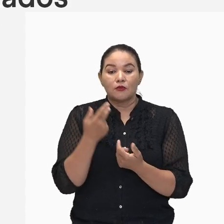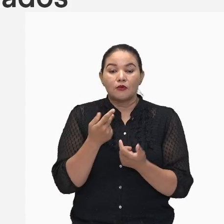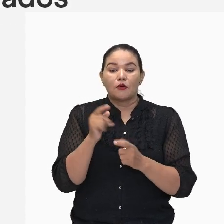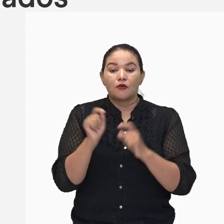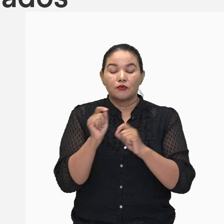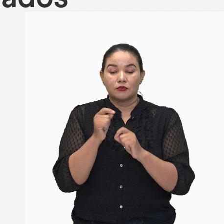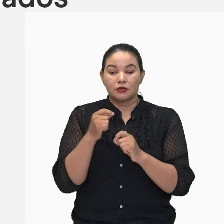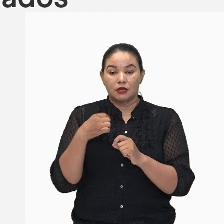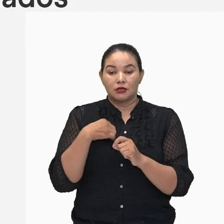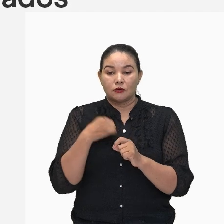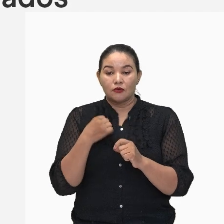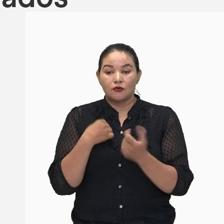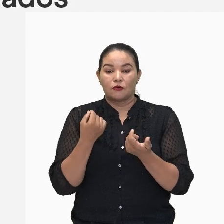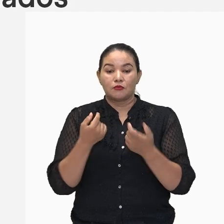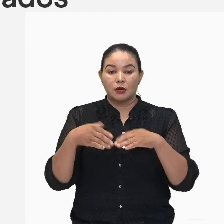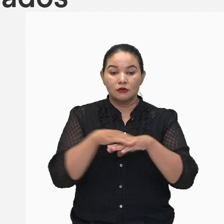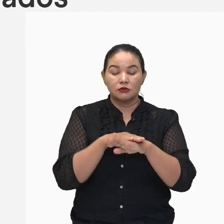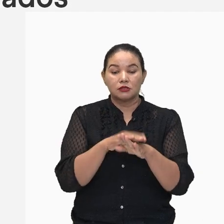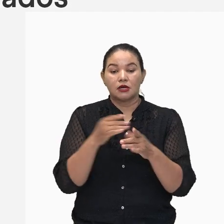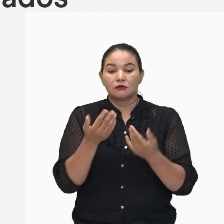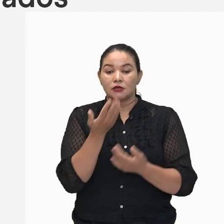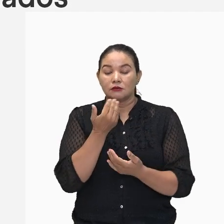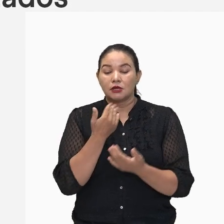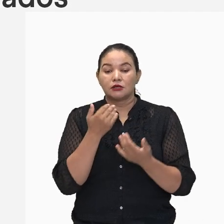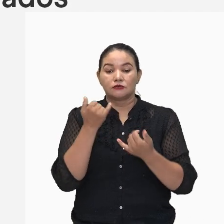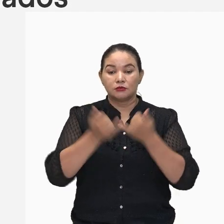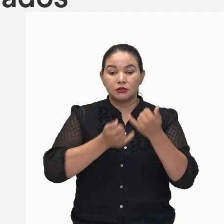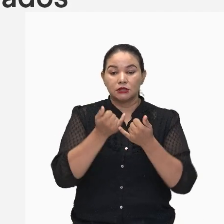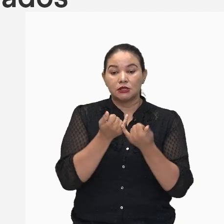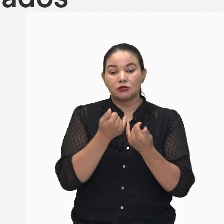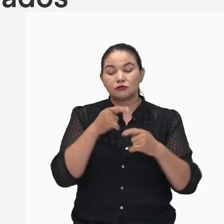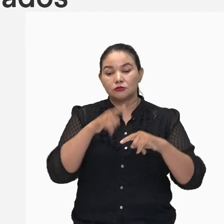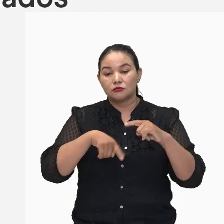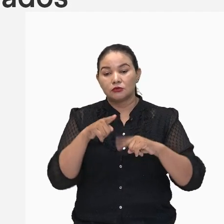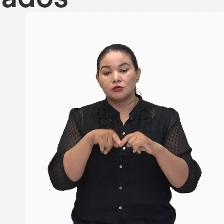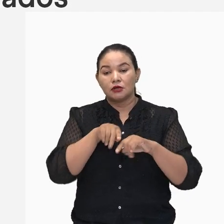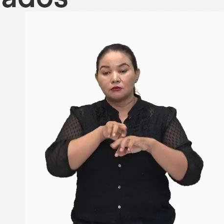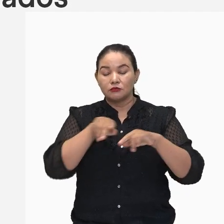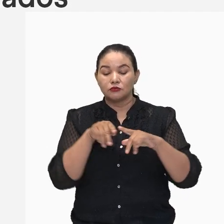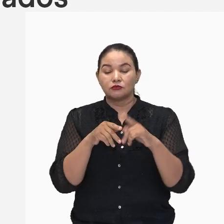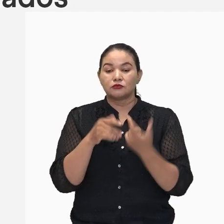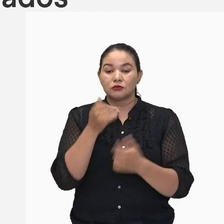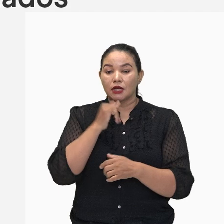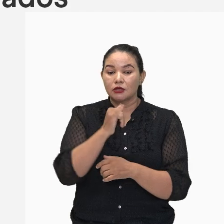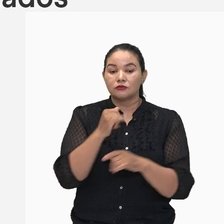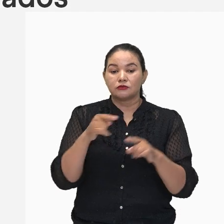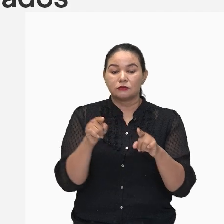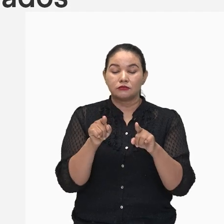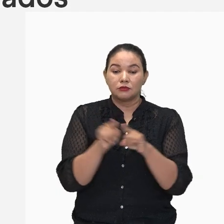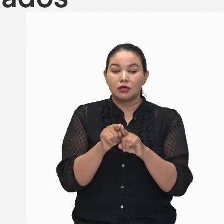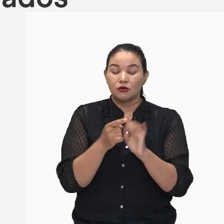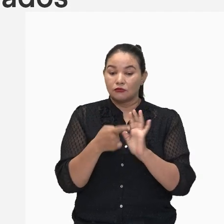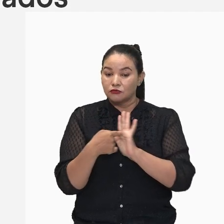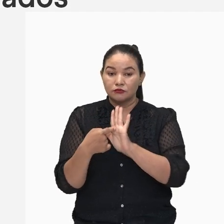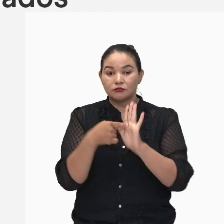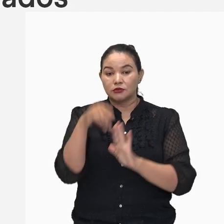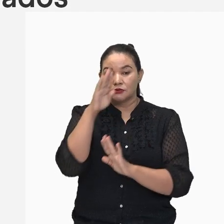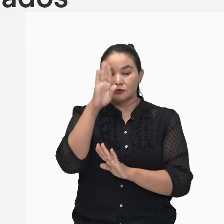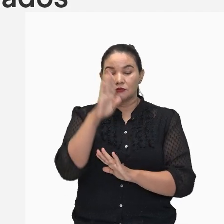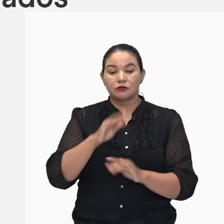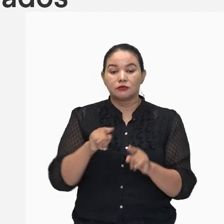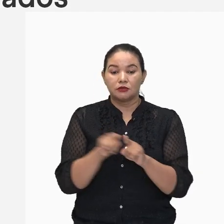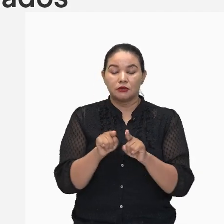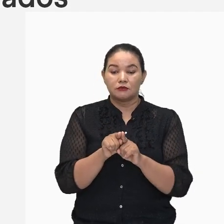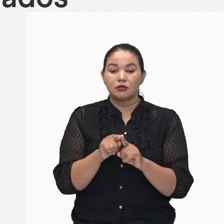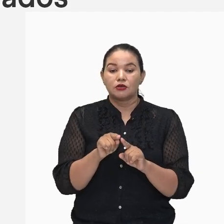de calçados, de alimentos, brinquedos e também de produtos eletrônicos vão ter um grande destaque, tá?